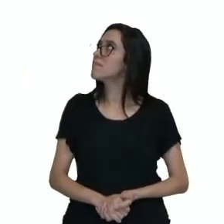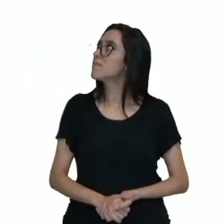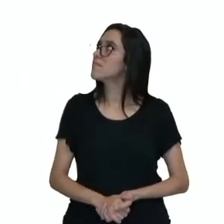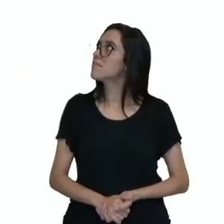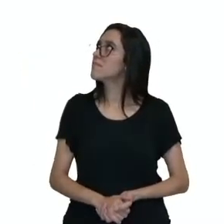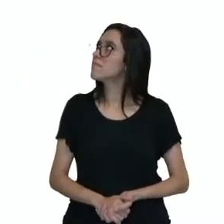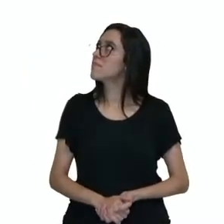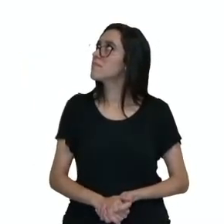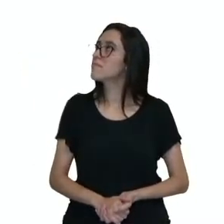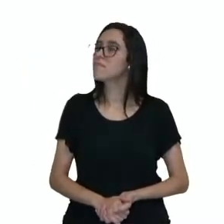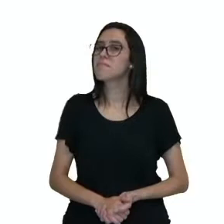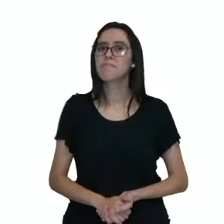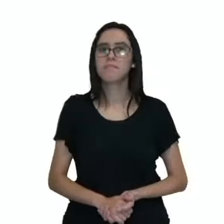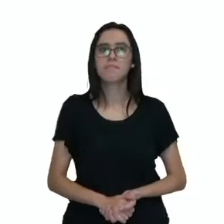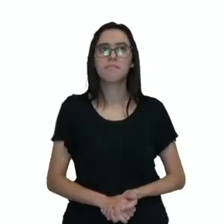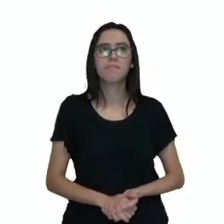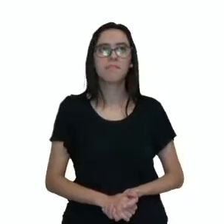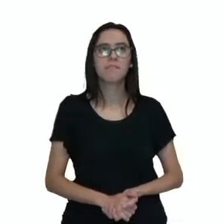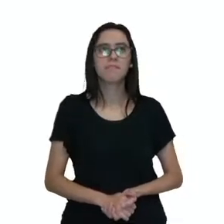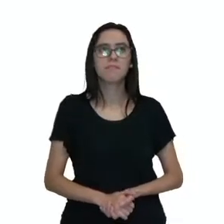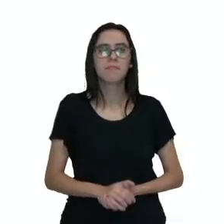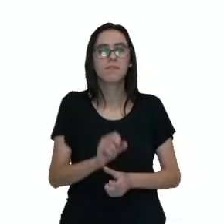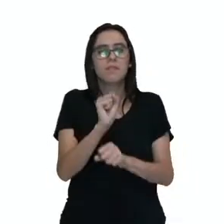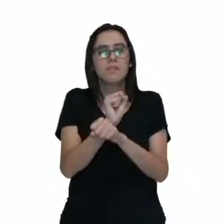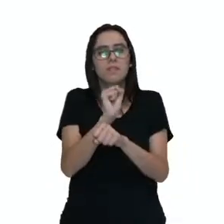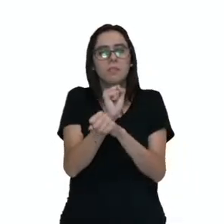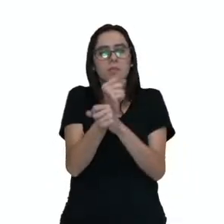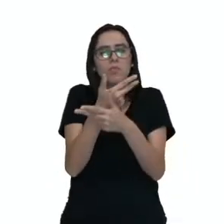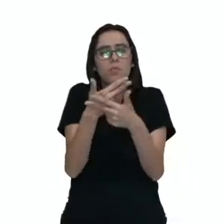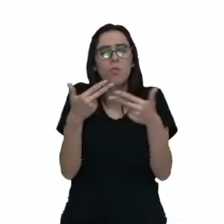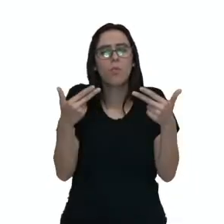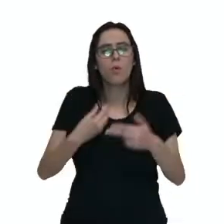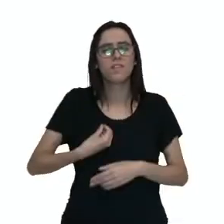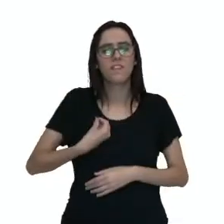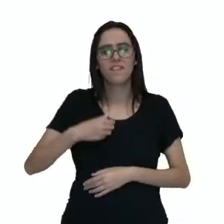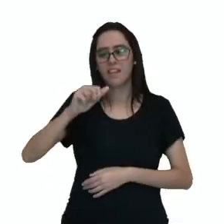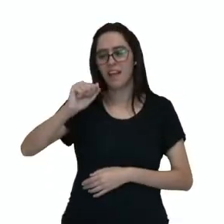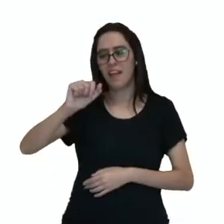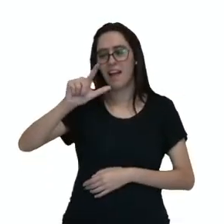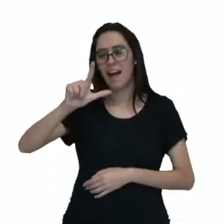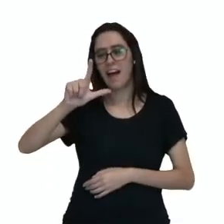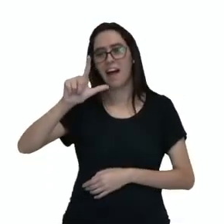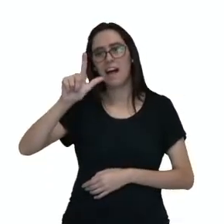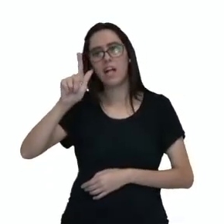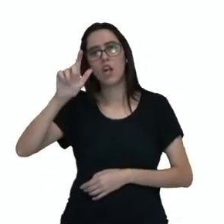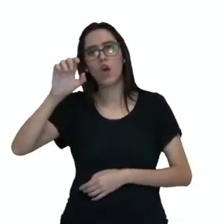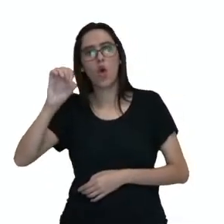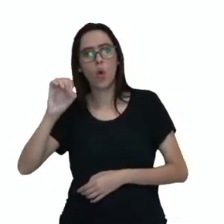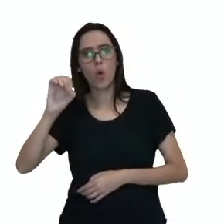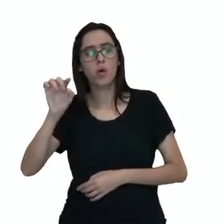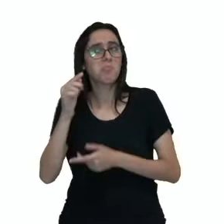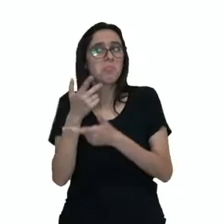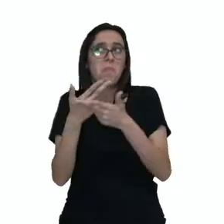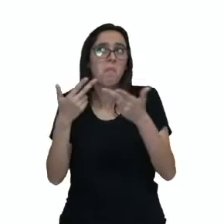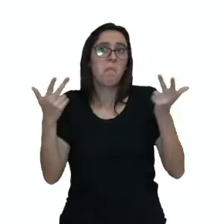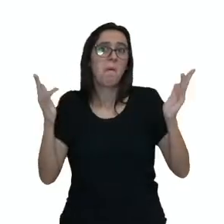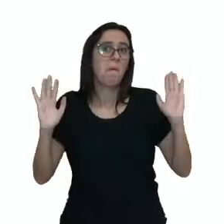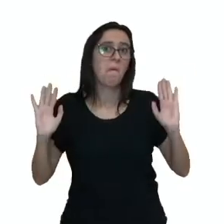vida. Esse algo é pronome indefinido. São palavras que